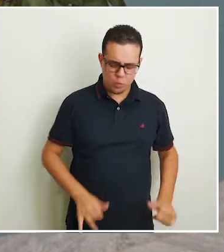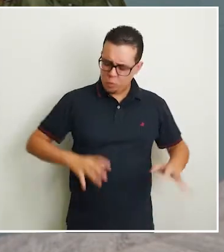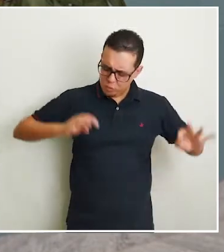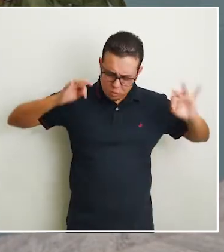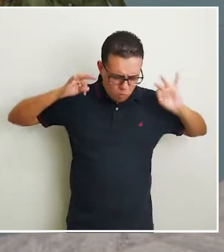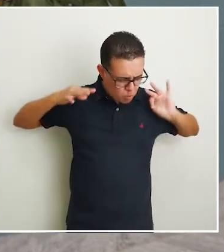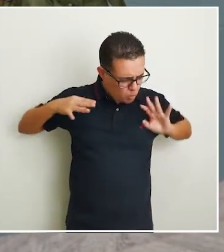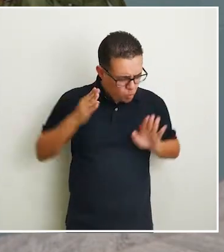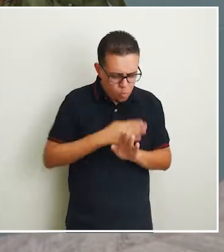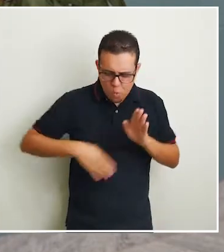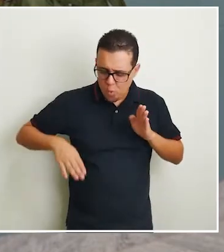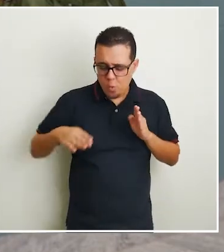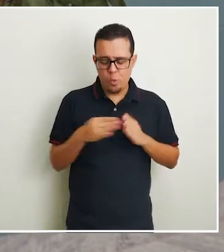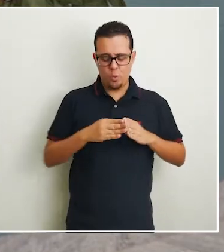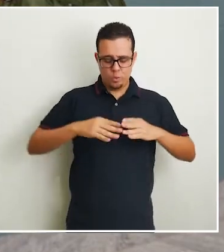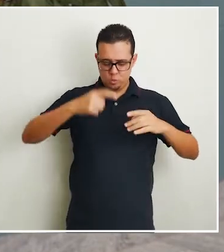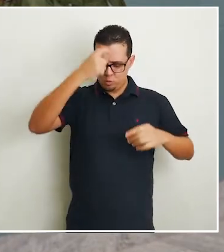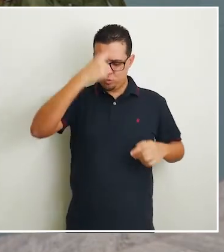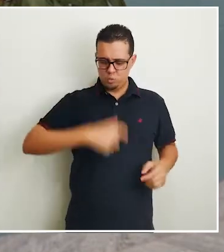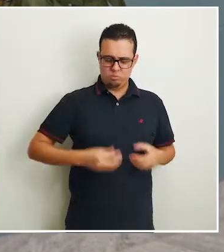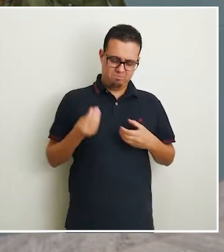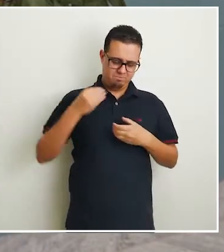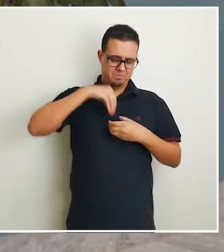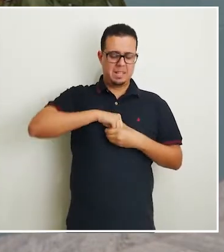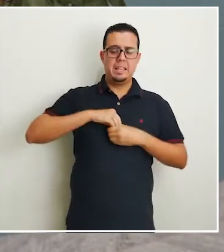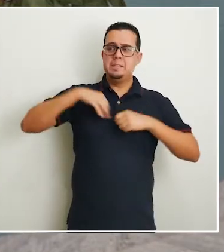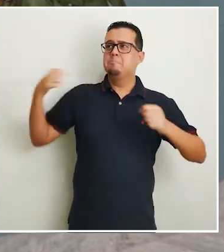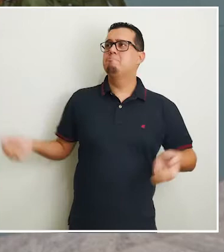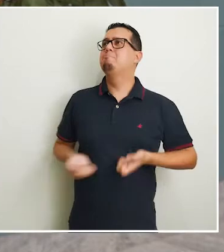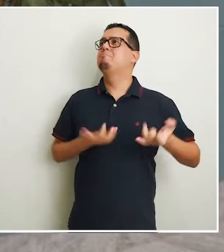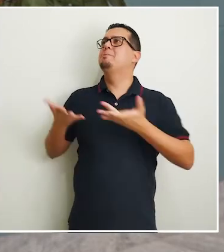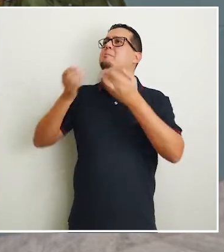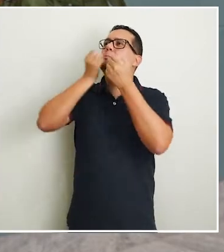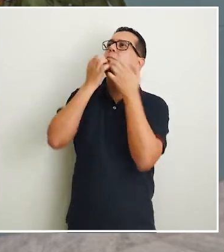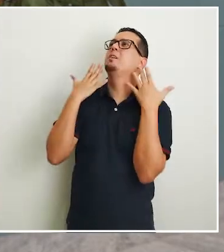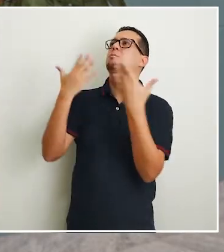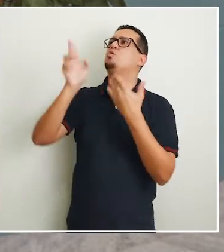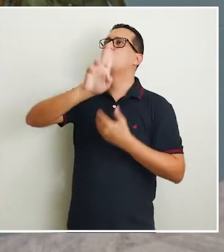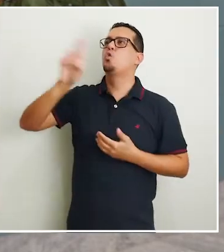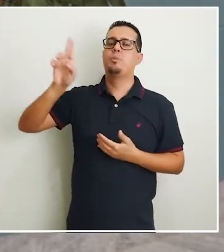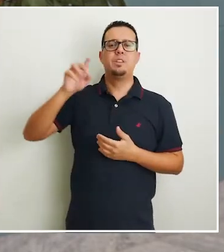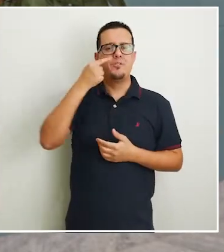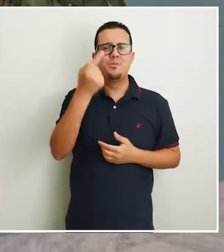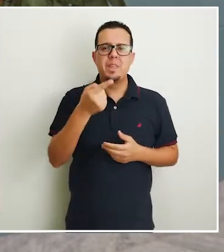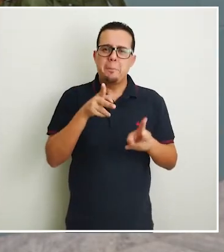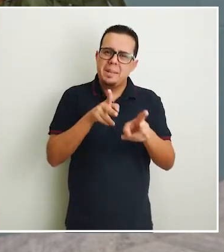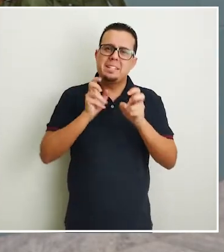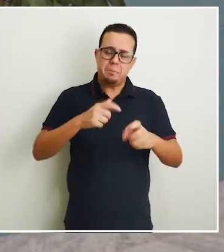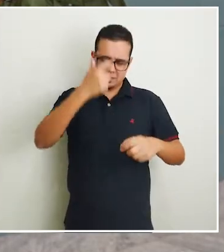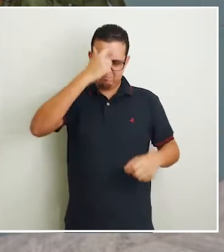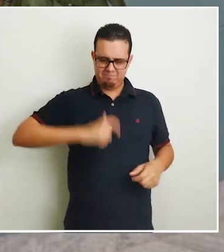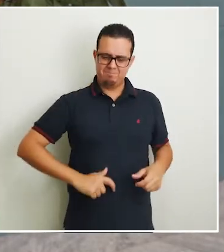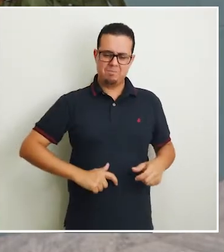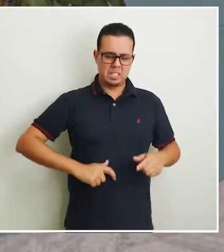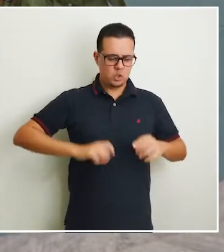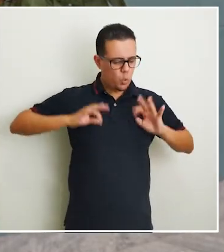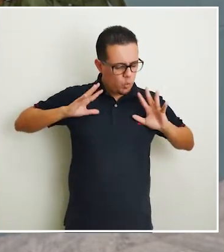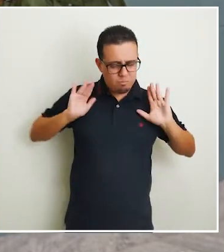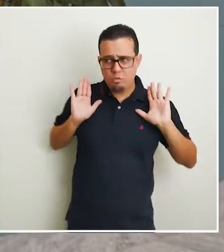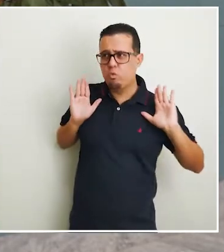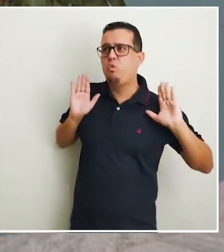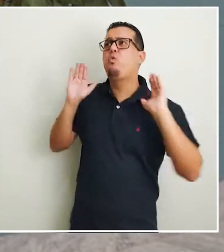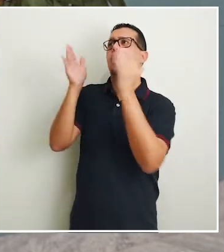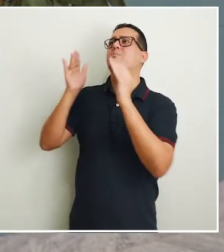que há em mim, bendiga o seu santo nome. É todo o ser da pessoa integralmente voltado para adorar